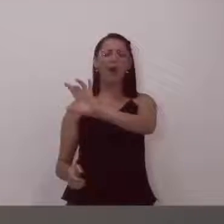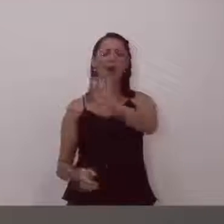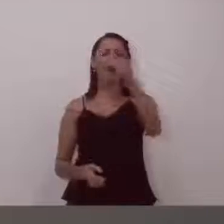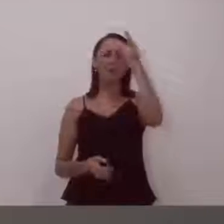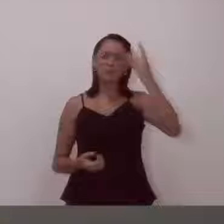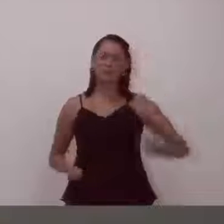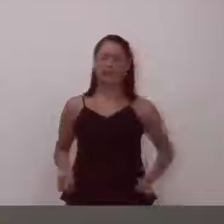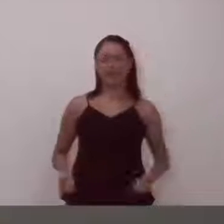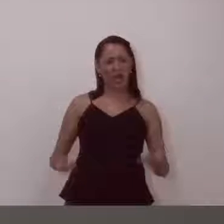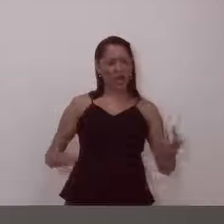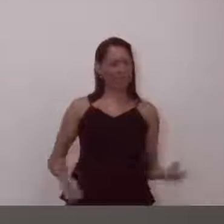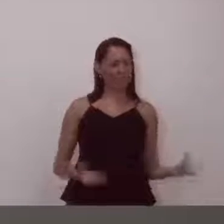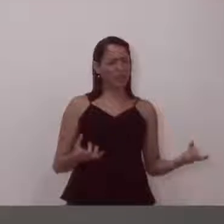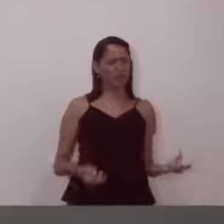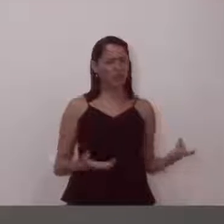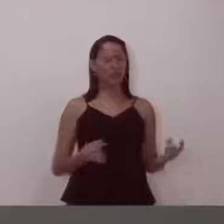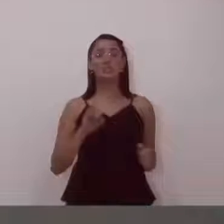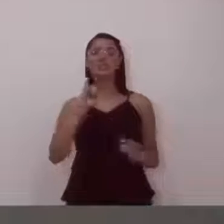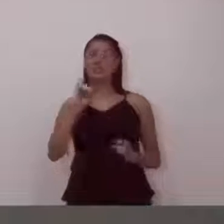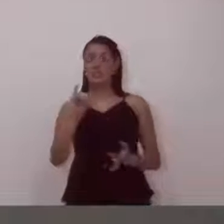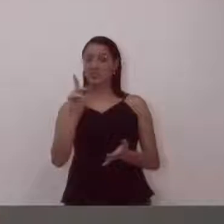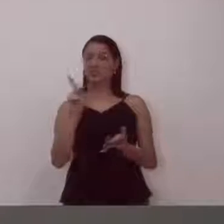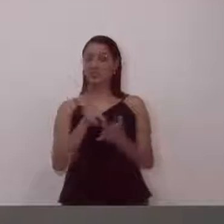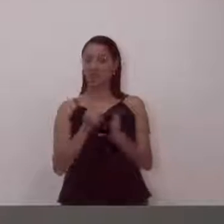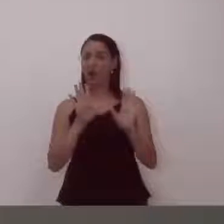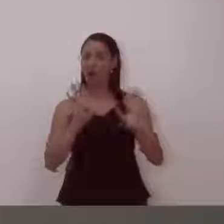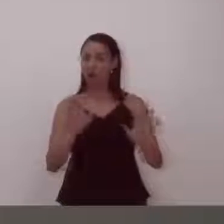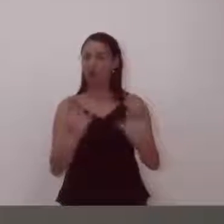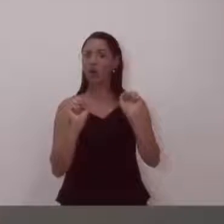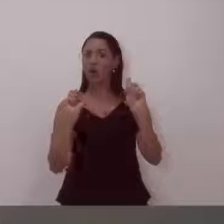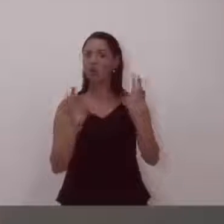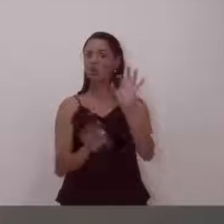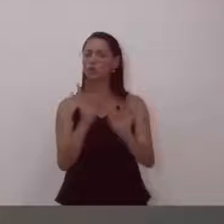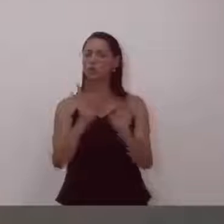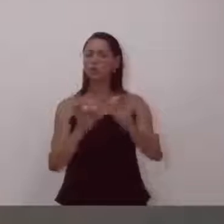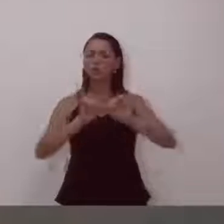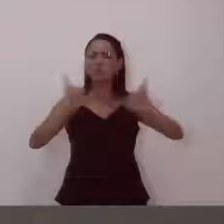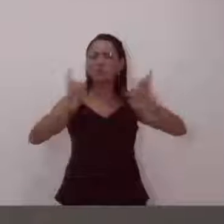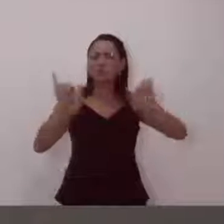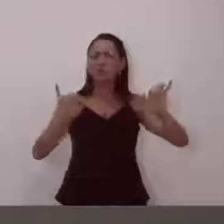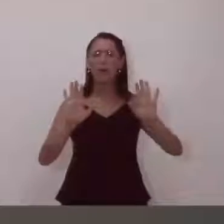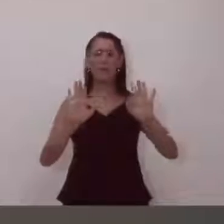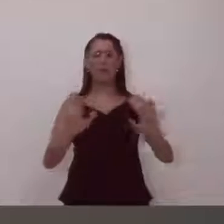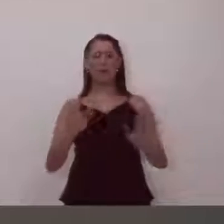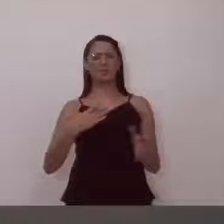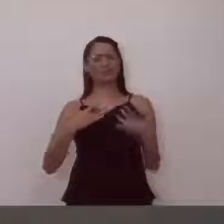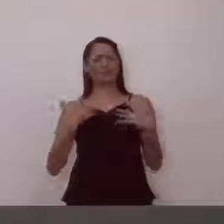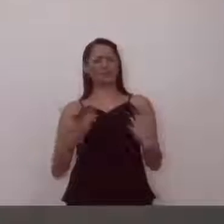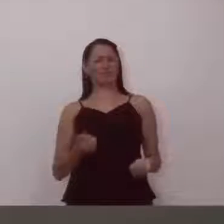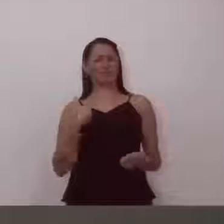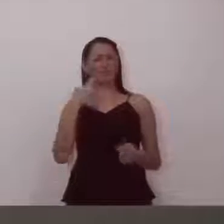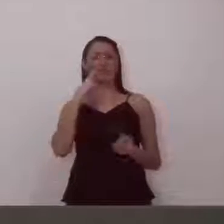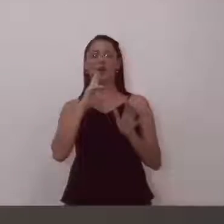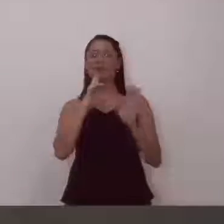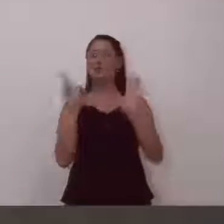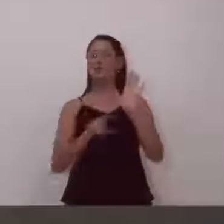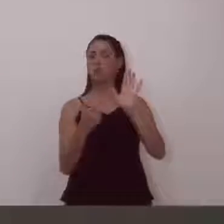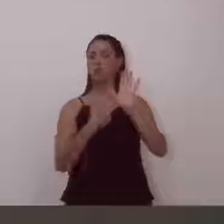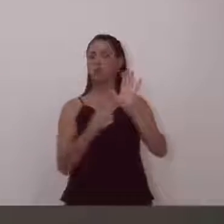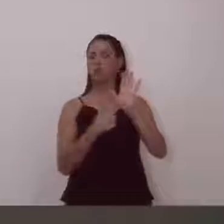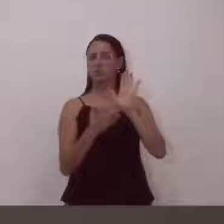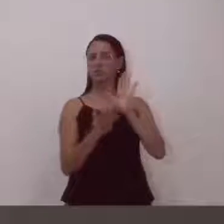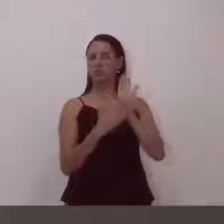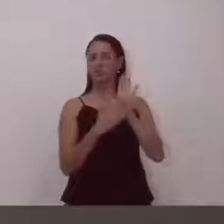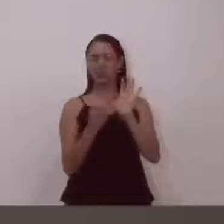água, eu falei assim, se for verdade, é justo que a gente, de fato, divulgue essa informação. Mas não me convenceu. Por quê? Olha a resposta. Na